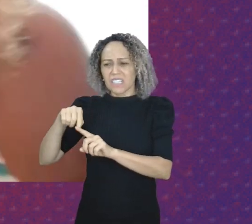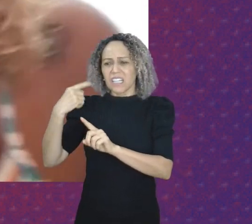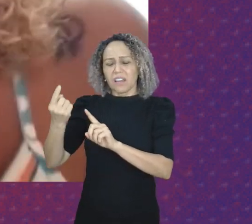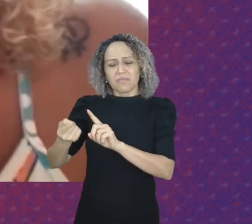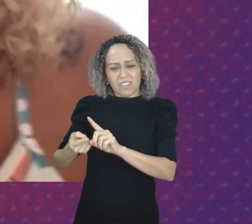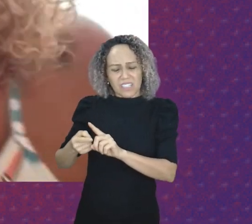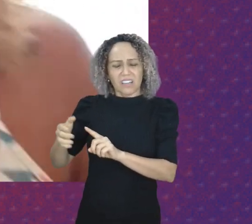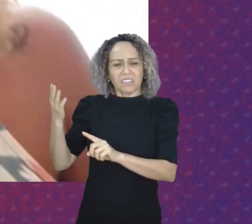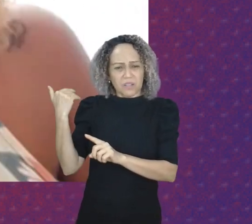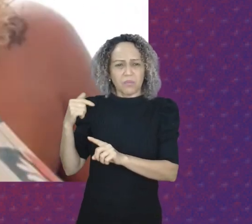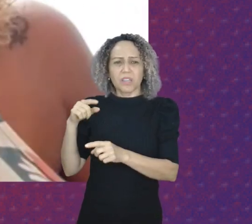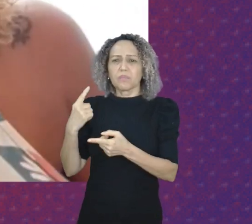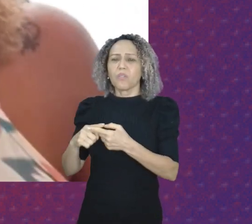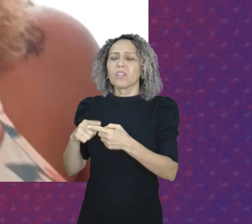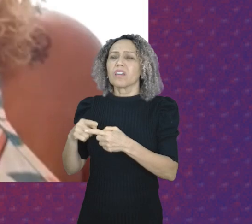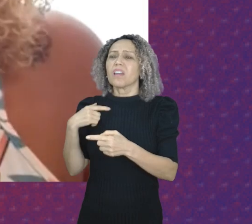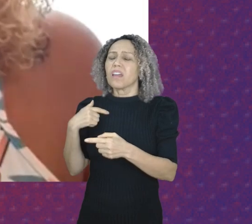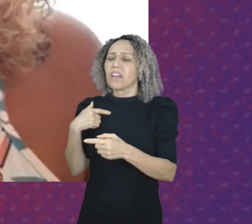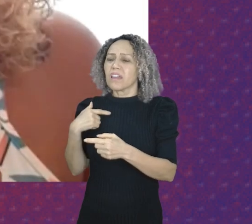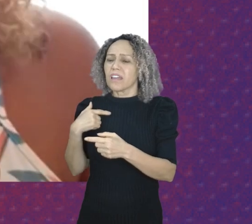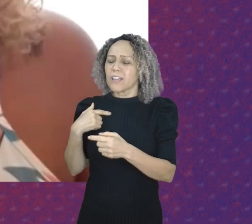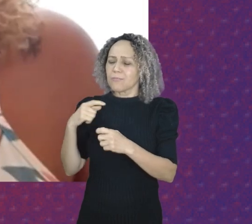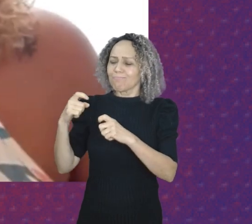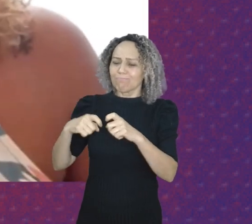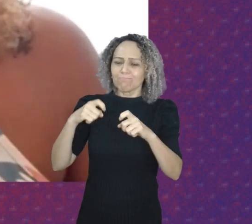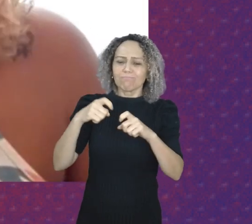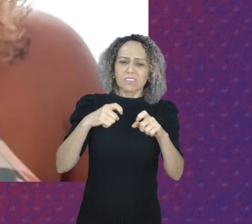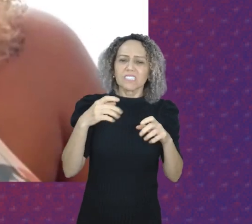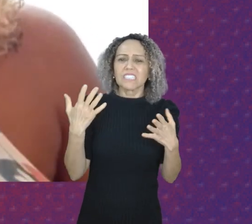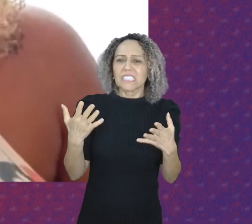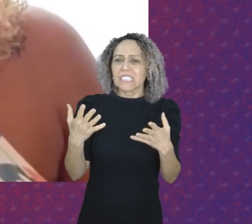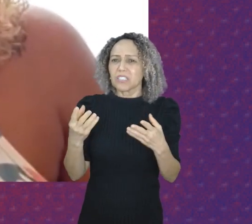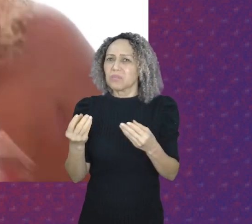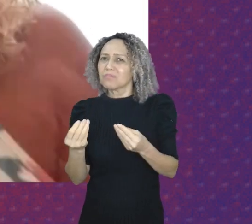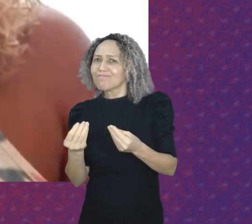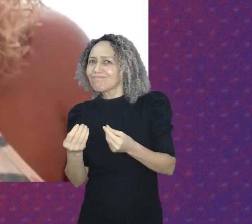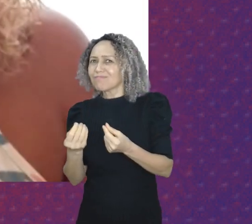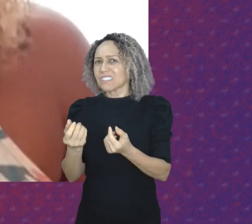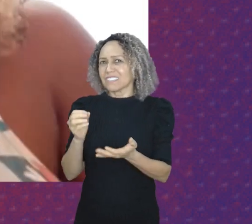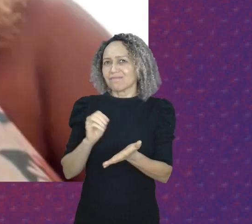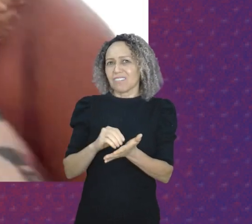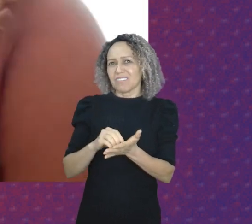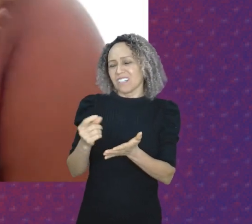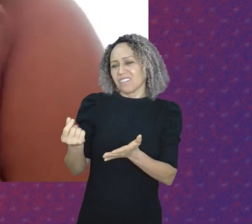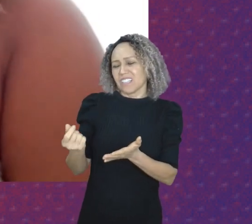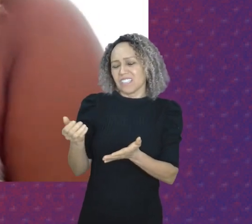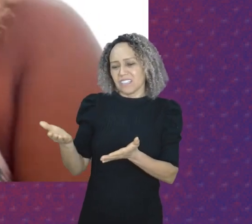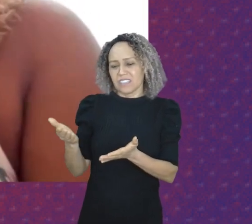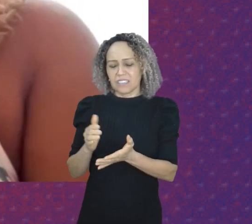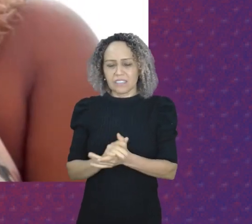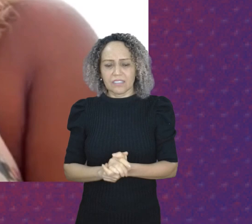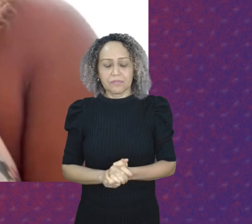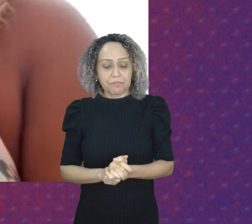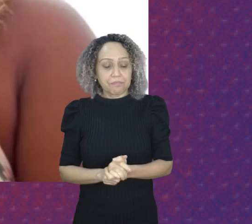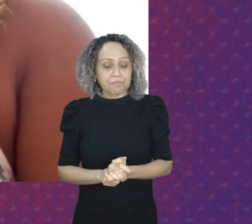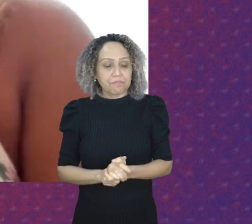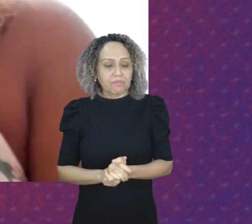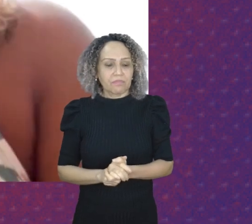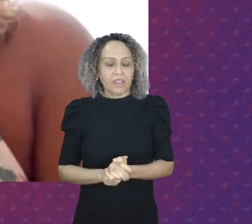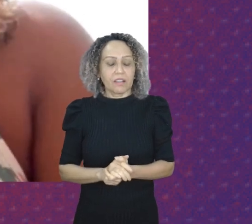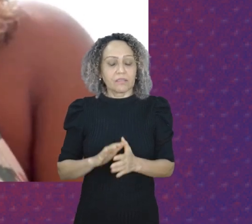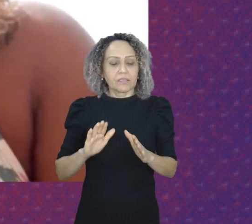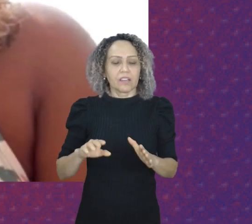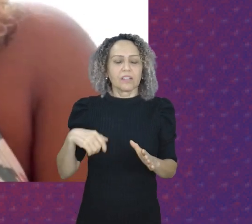Então, a gente abriu um debate junto com as políticas